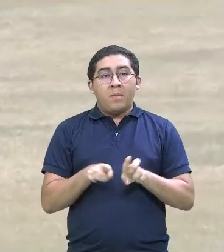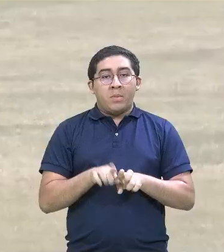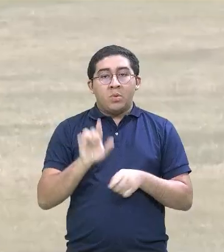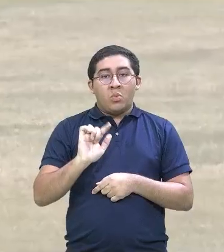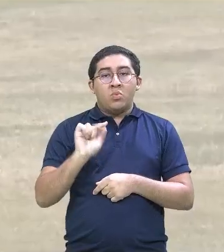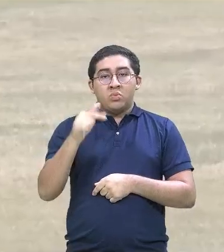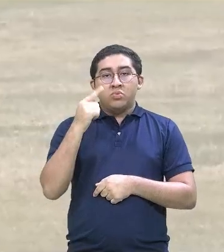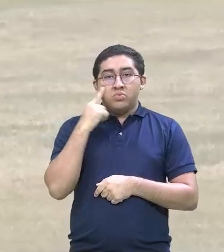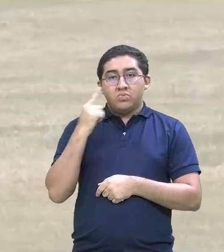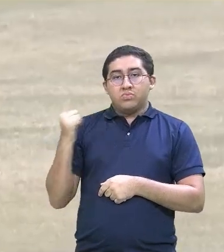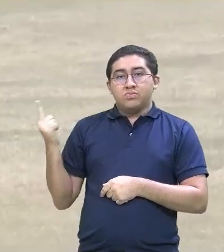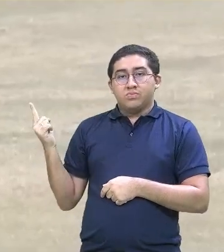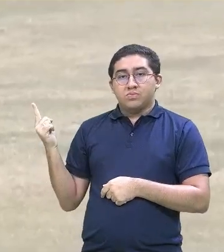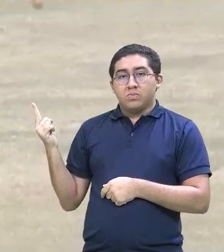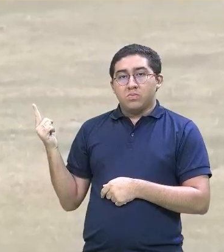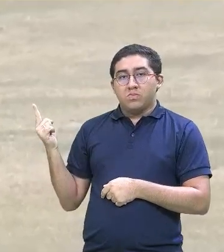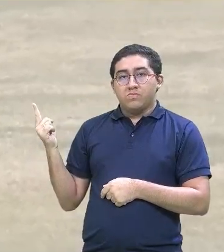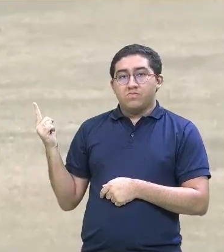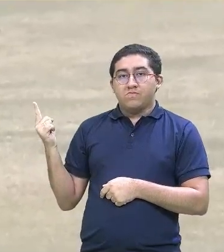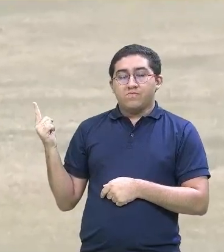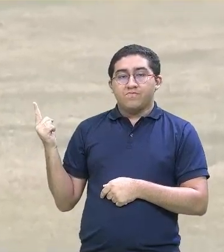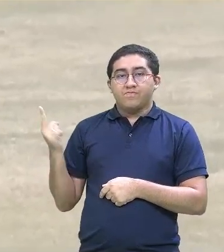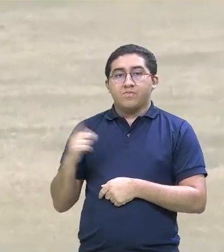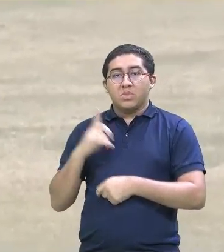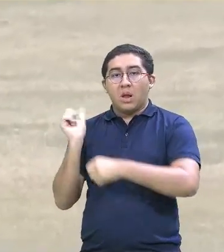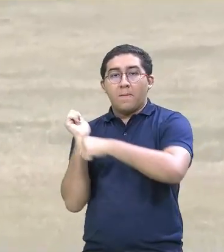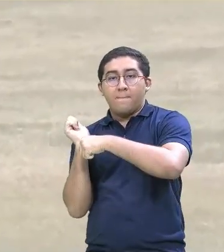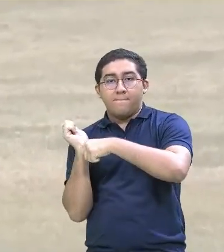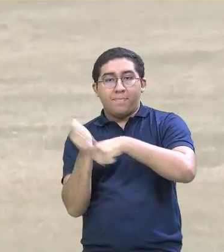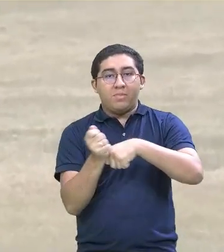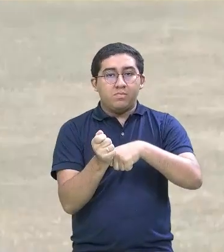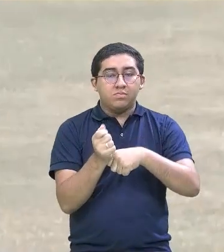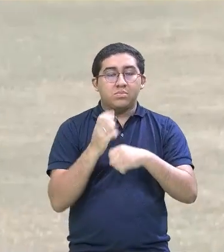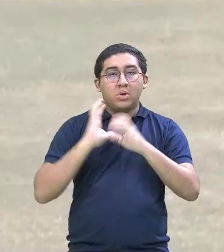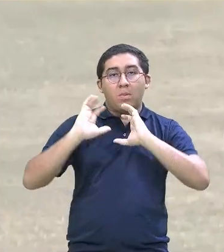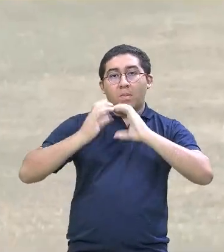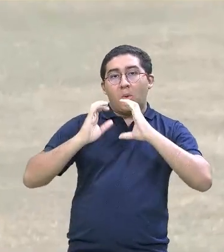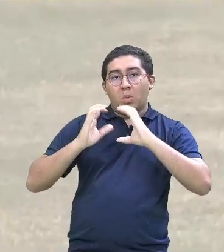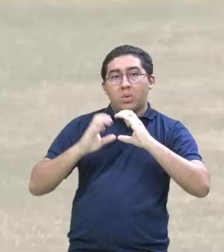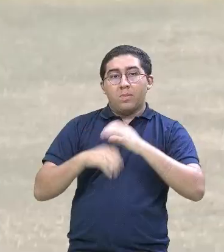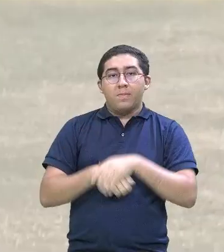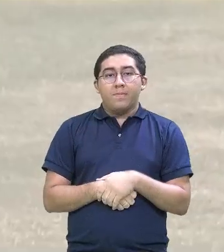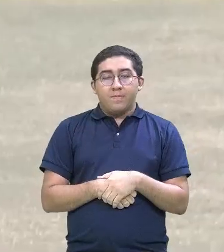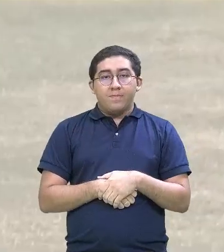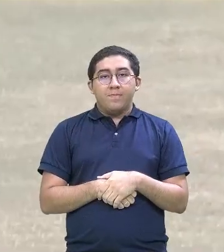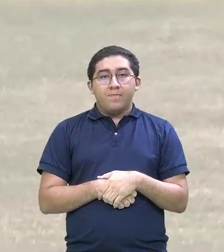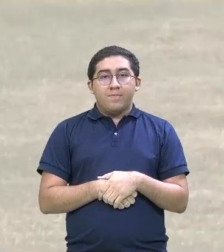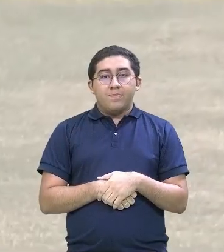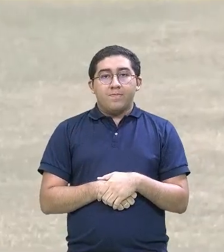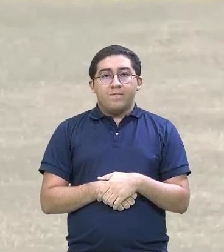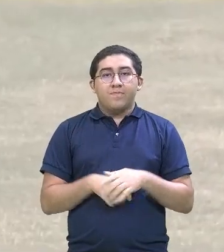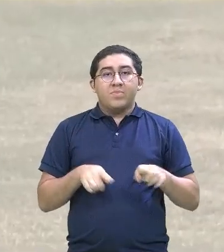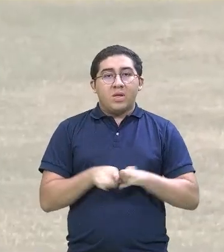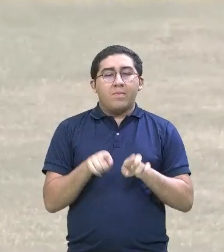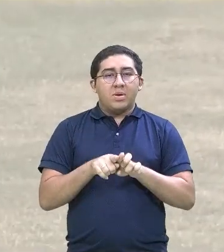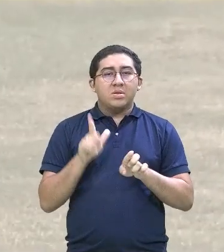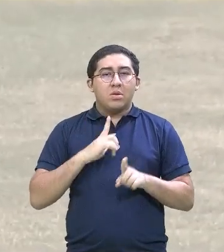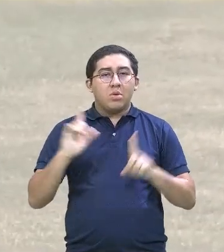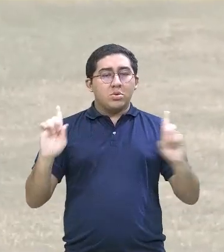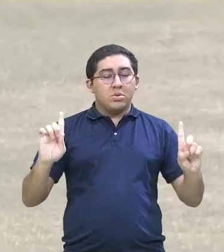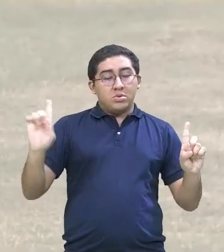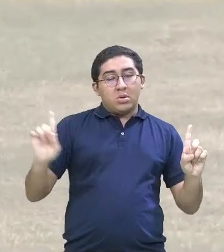é feito rebatendo a bola, ó, rebate a bola, e tem os jogadores que ficam nas laterais